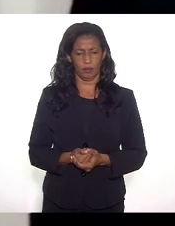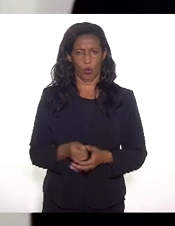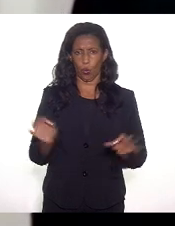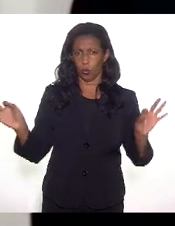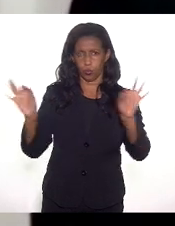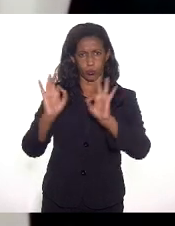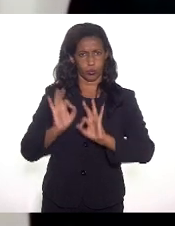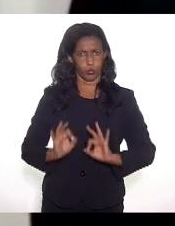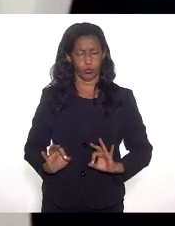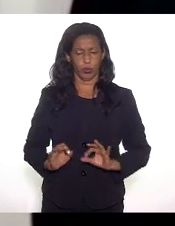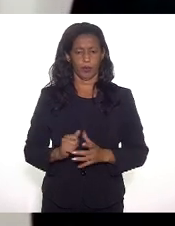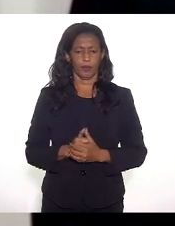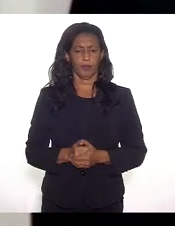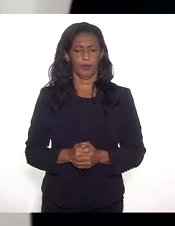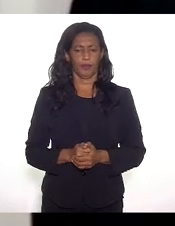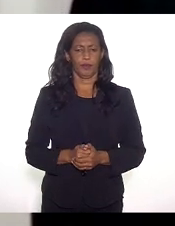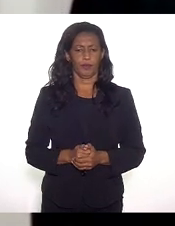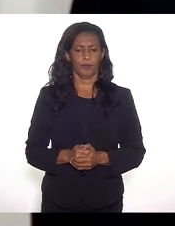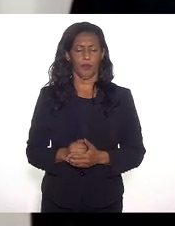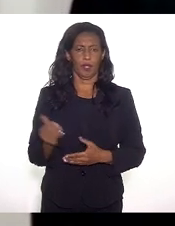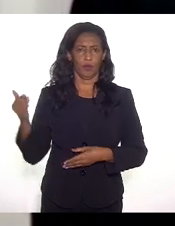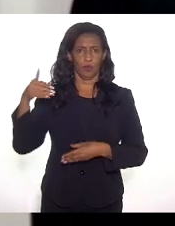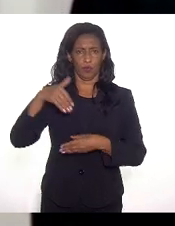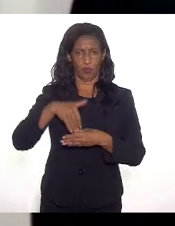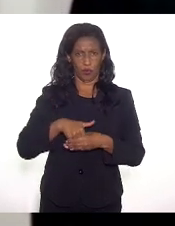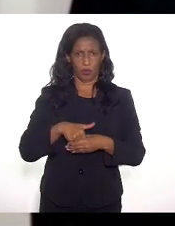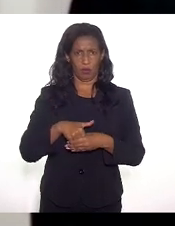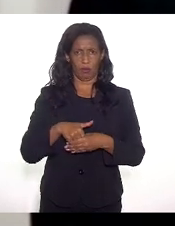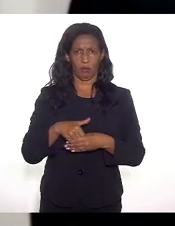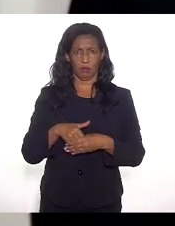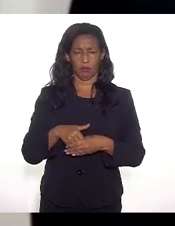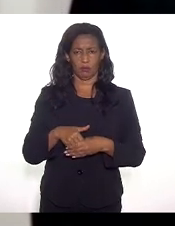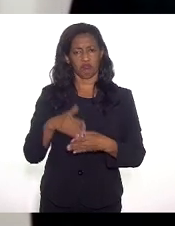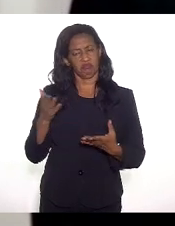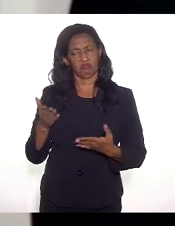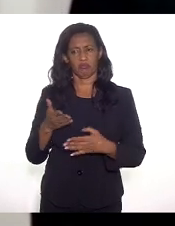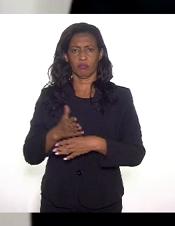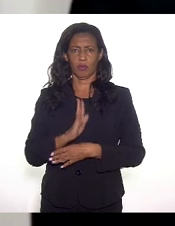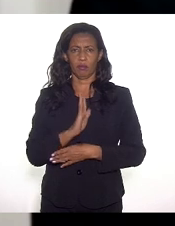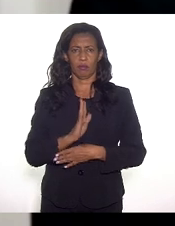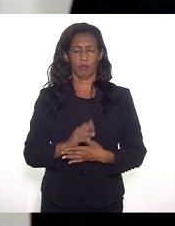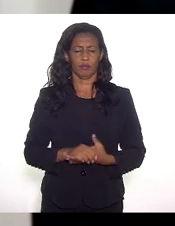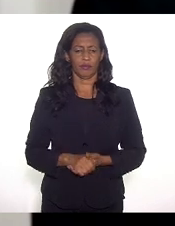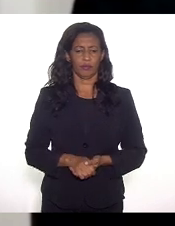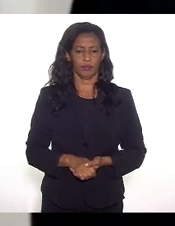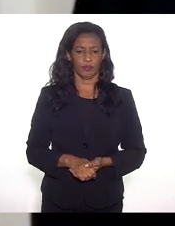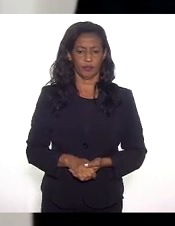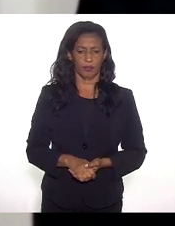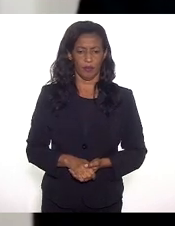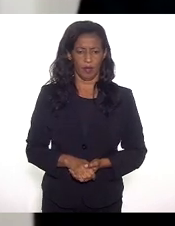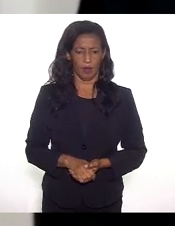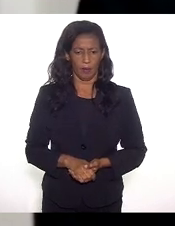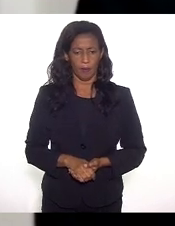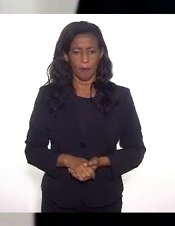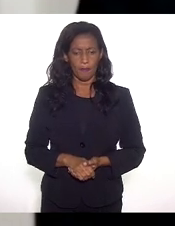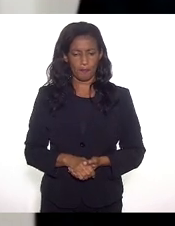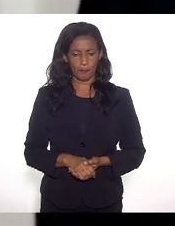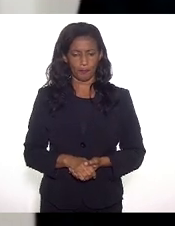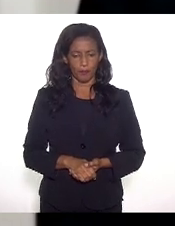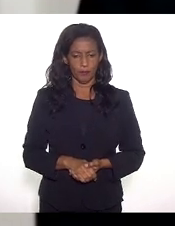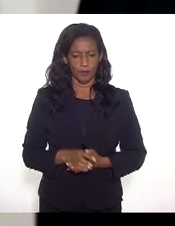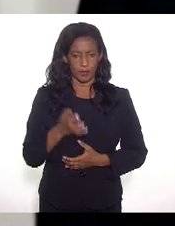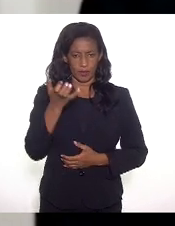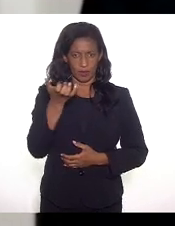havendo quem queira discutir, encerrada a discussão, em votação. Os senhores que aprovam permaneçam como estão, aprovado, vai à promulgação. E eu